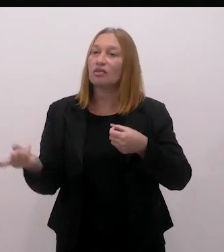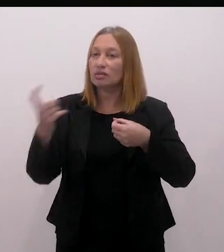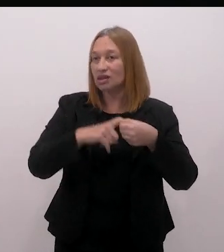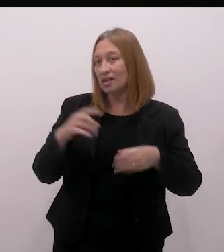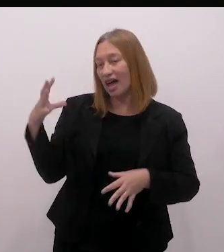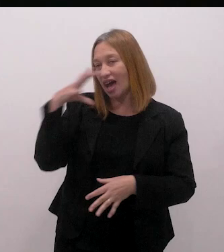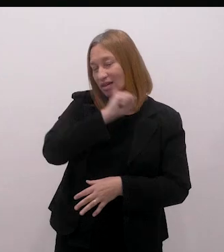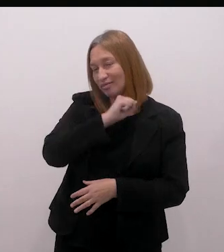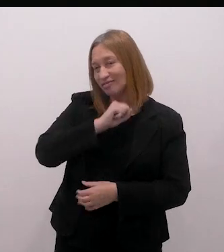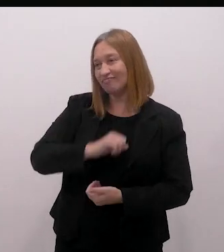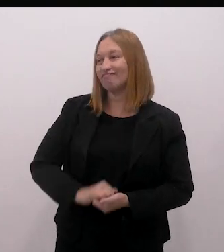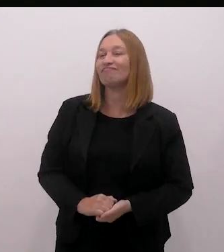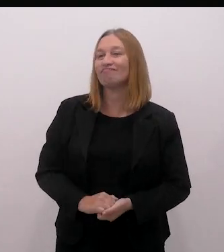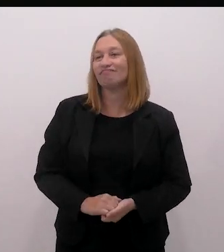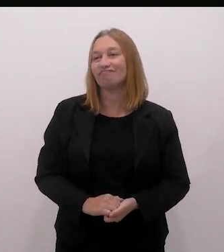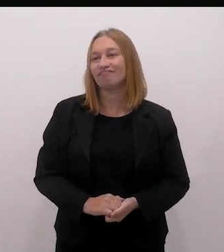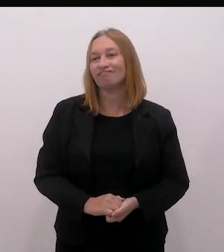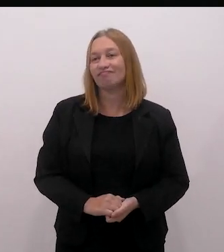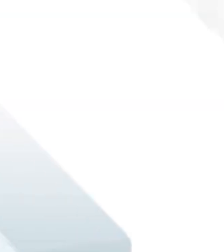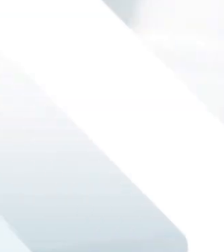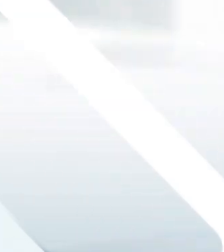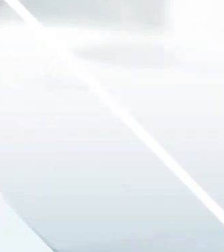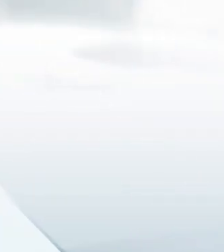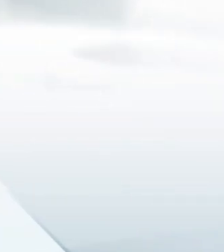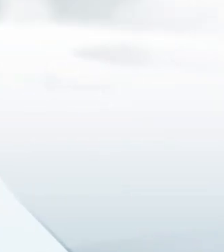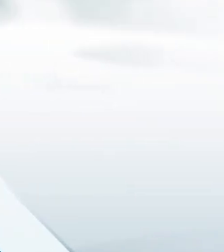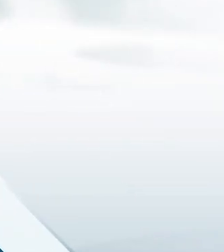Revista, que a gente já está voltando. É rapidinho.